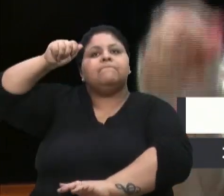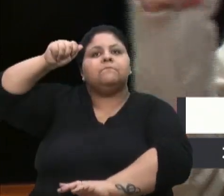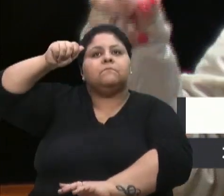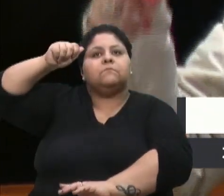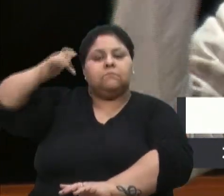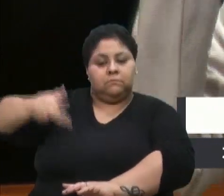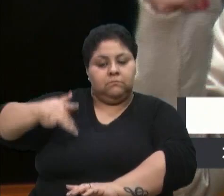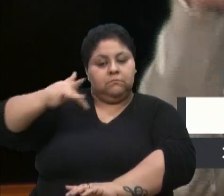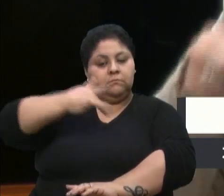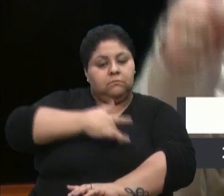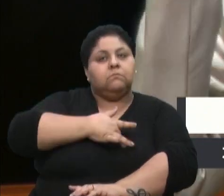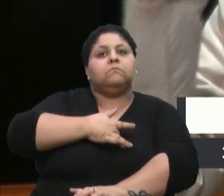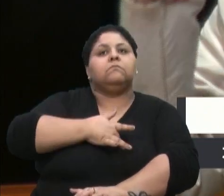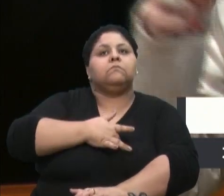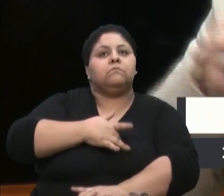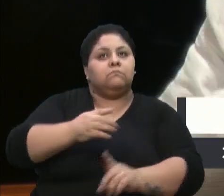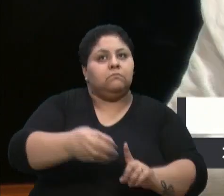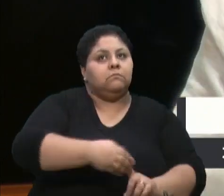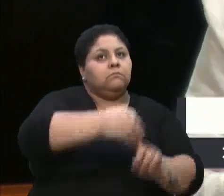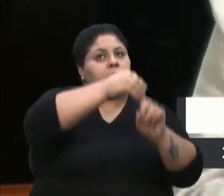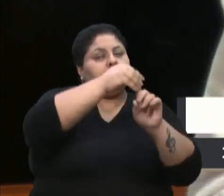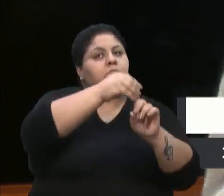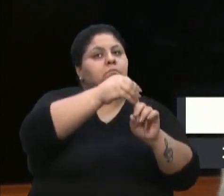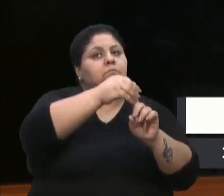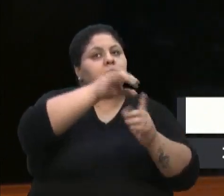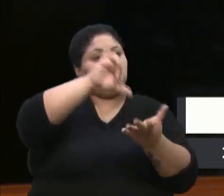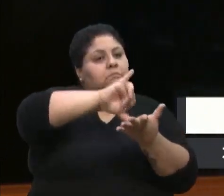da saúde no município, especialmente da UPA Central. Obrigado, vereador.